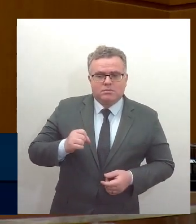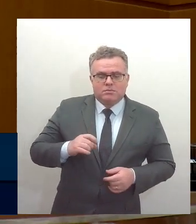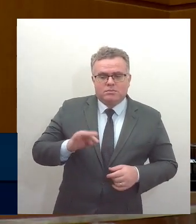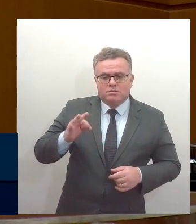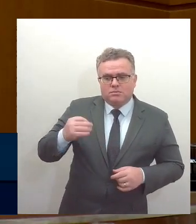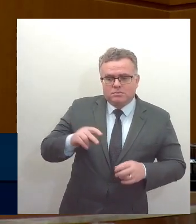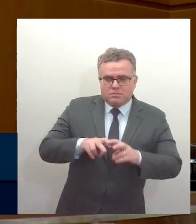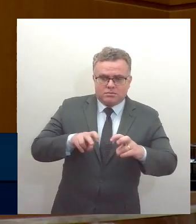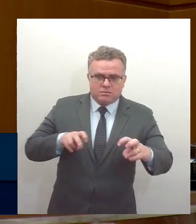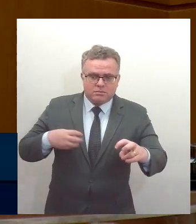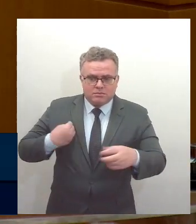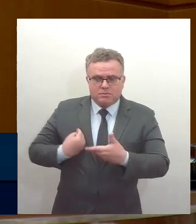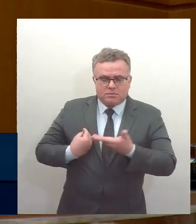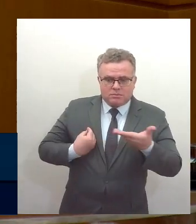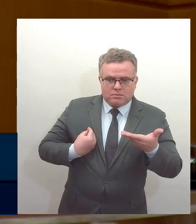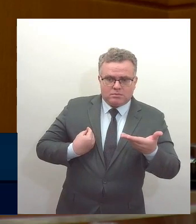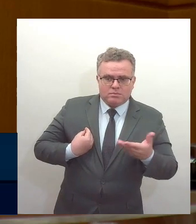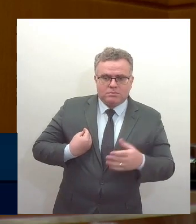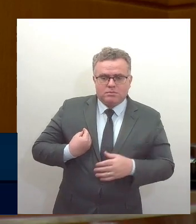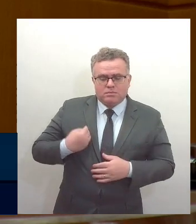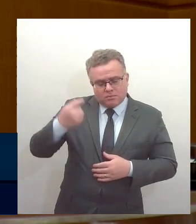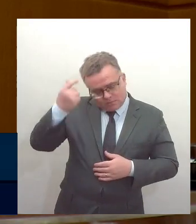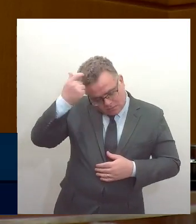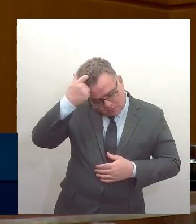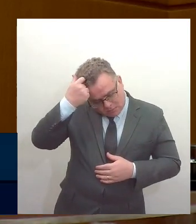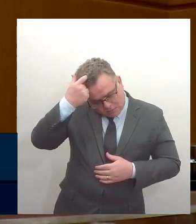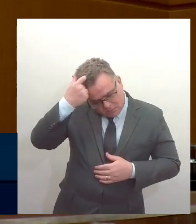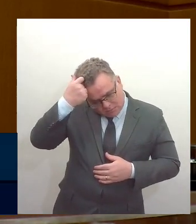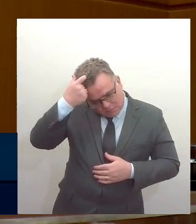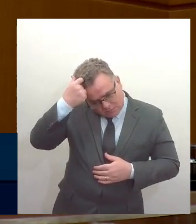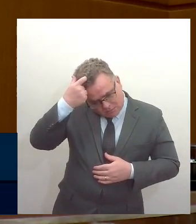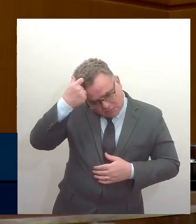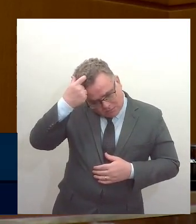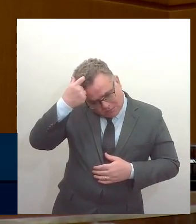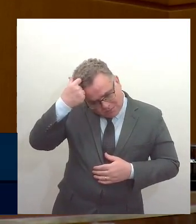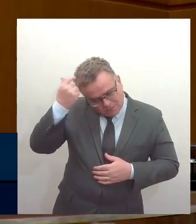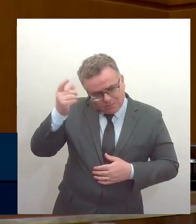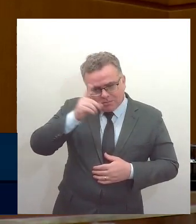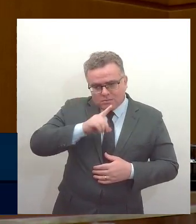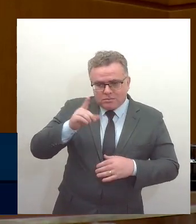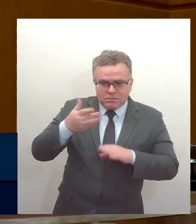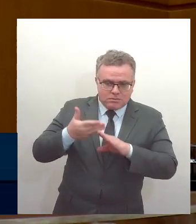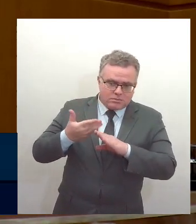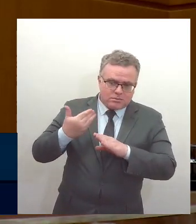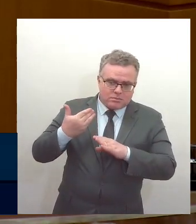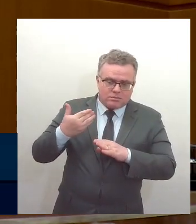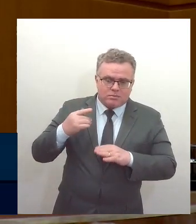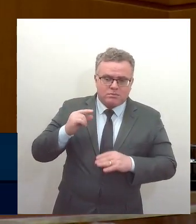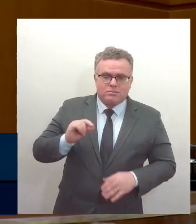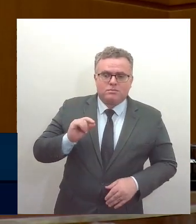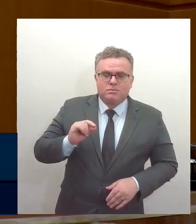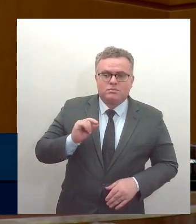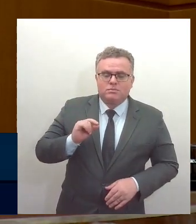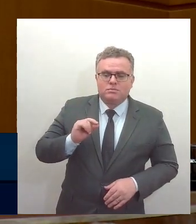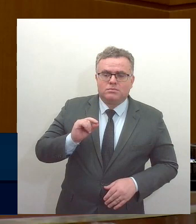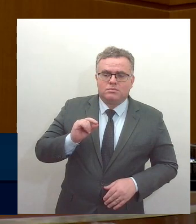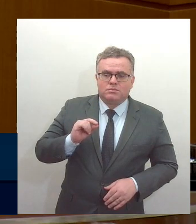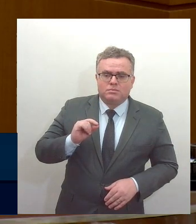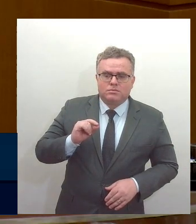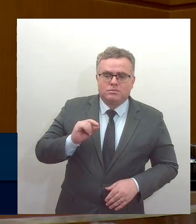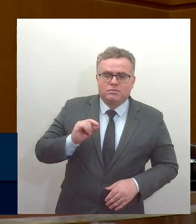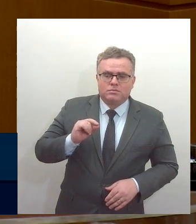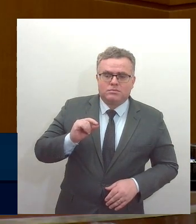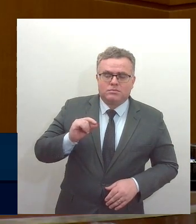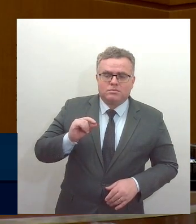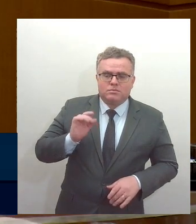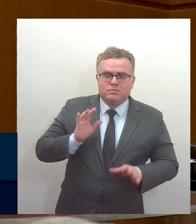nesse domingo eu tive na passeata aí do pessoal